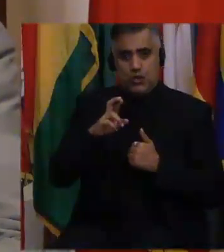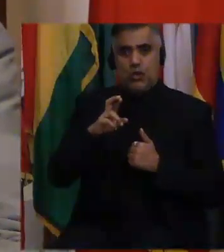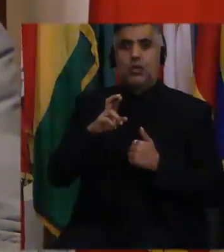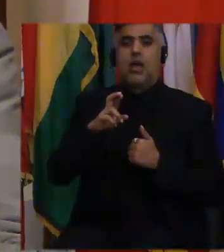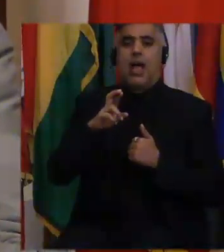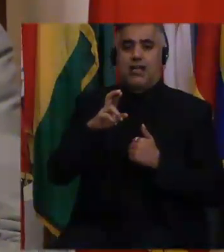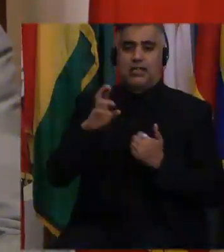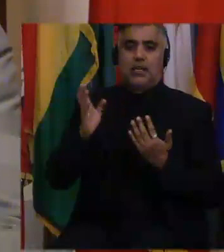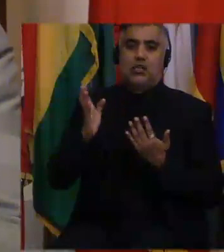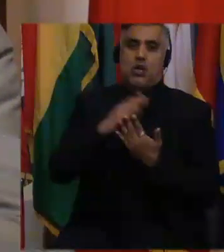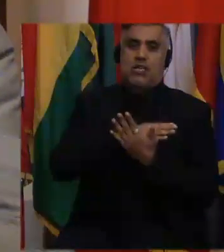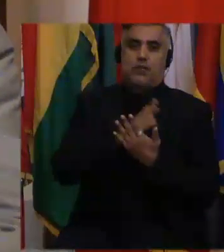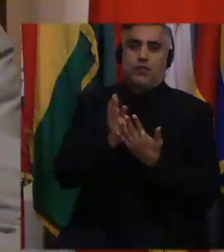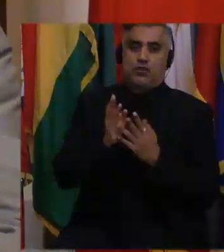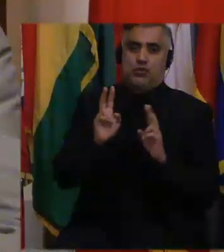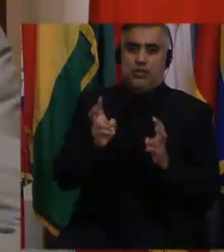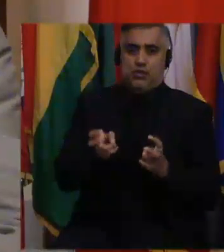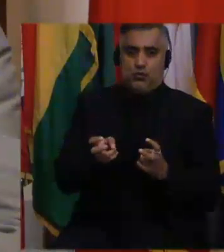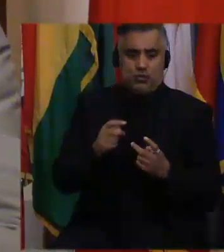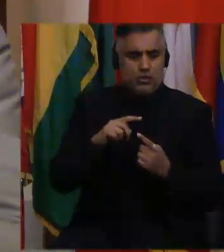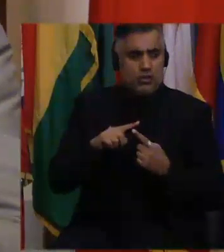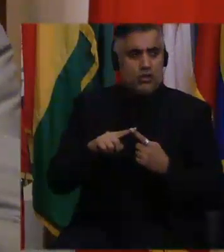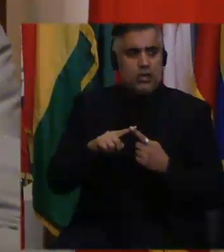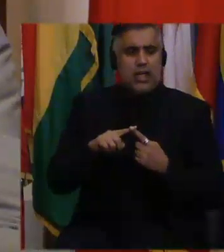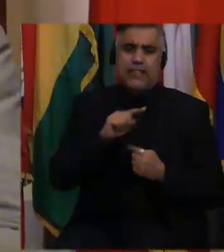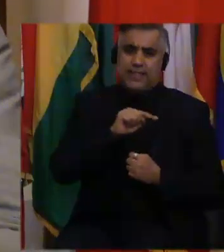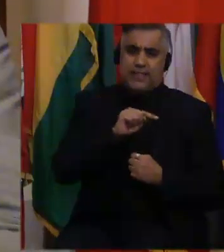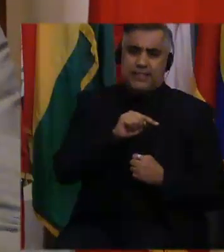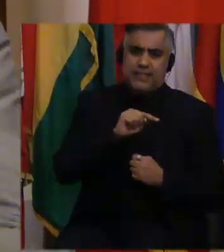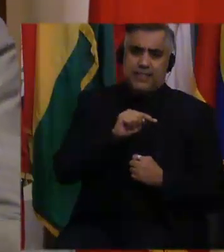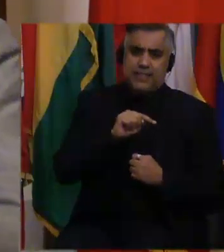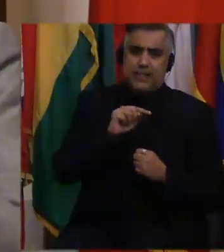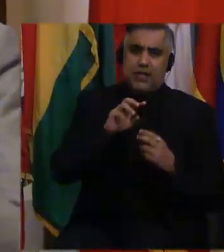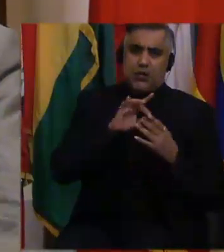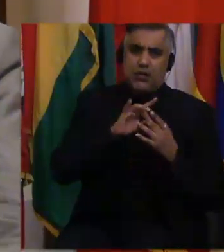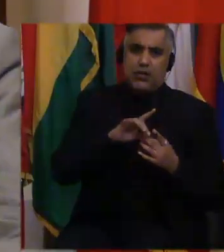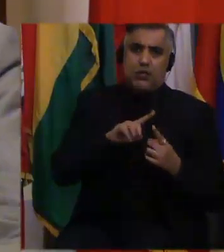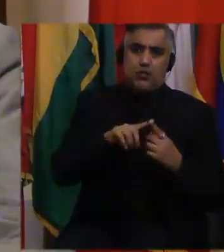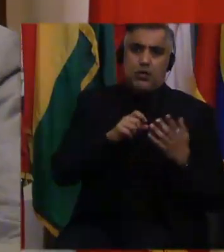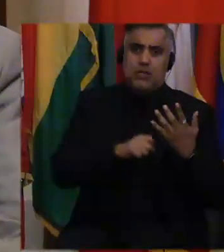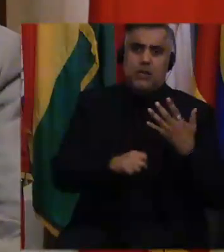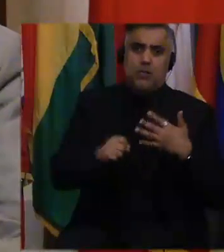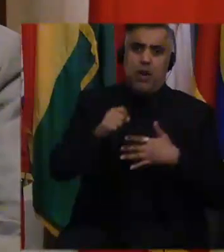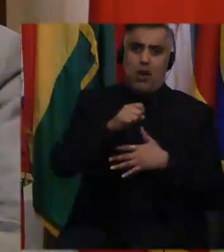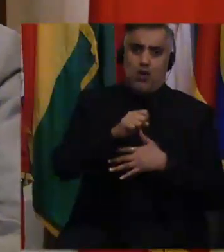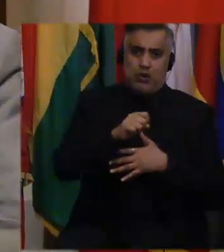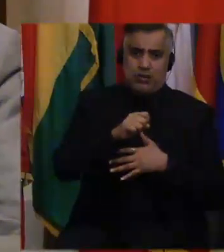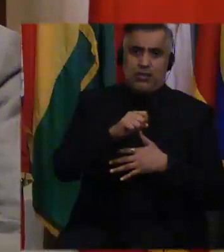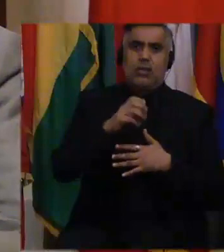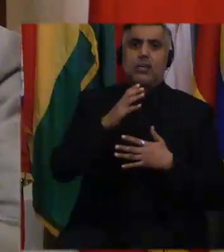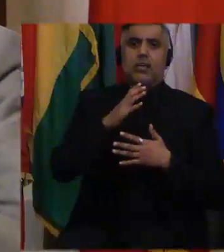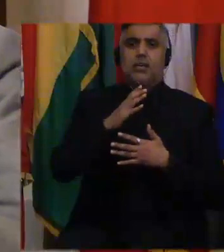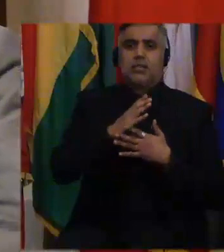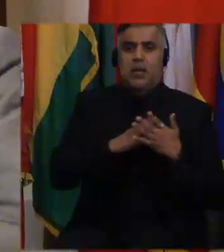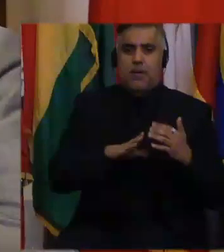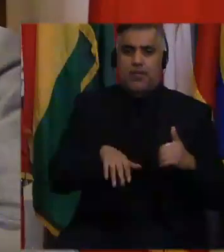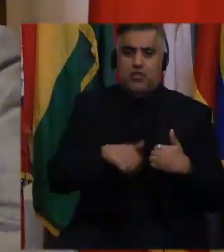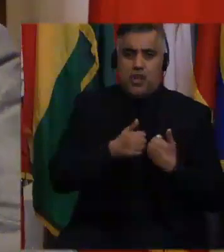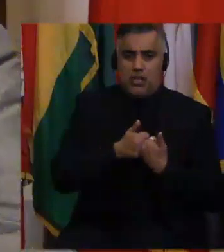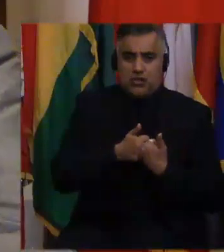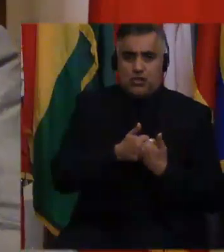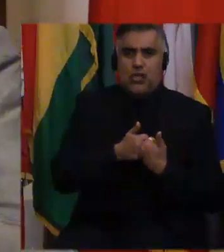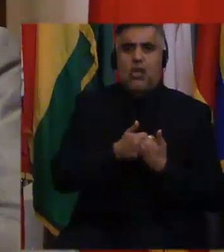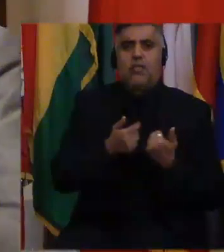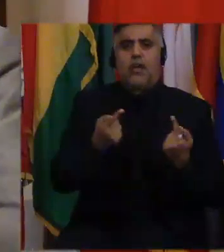futuro. O plano apunta algumas das prioridades centrais que a Comissão identifica como desafios presentes em nossa região para os